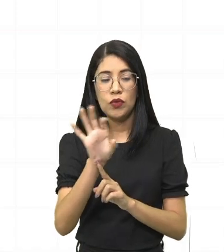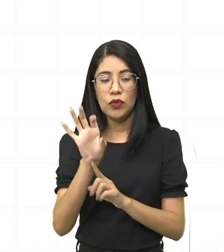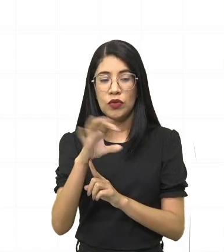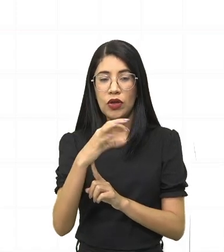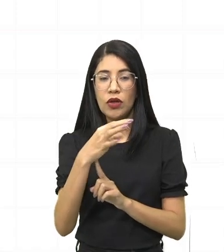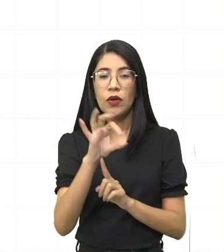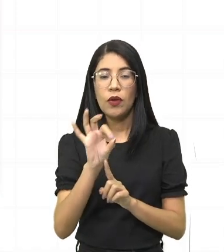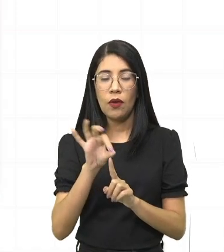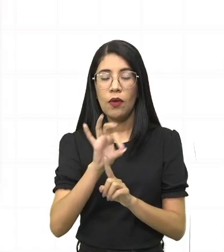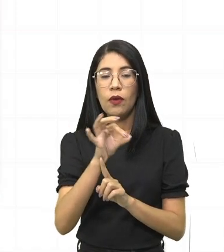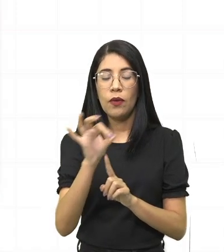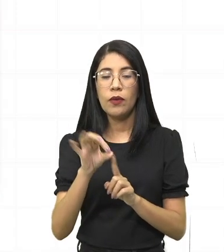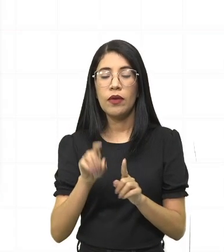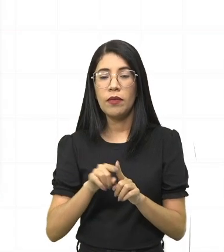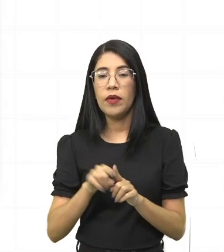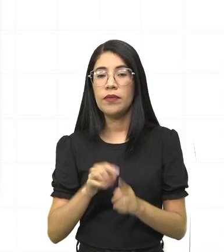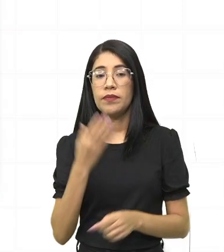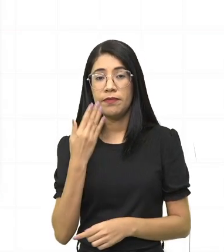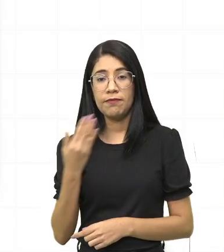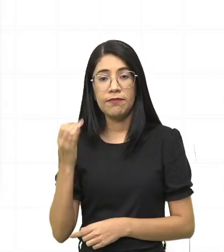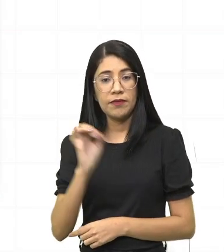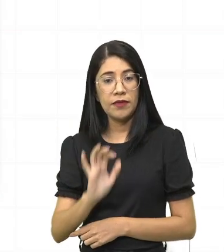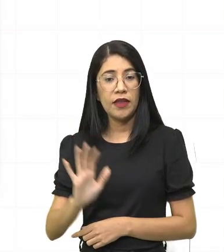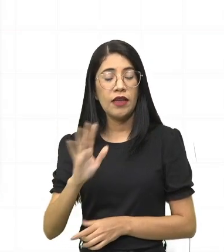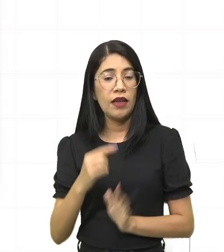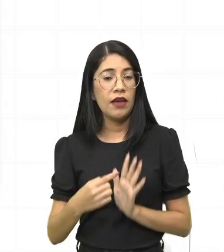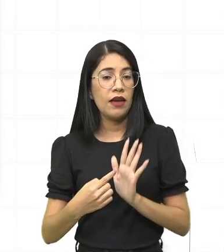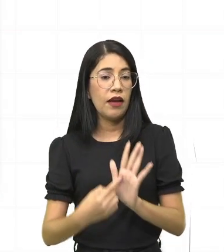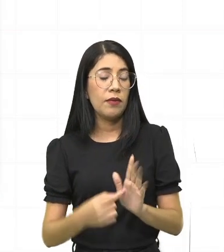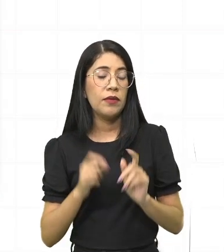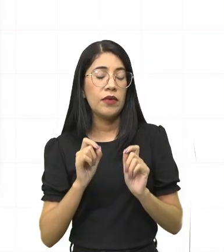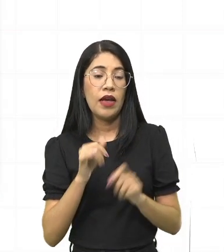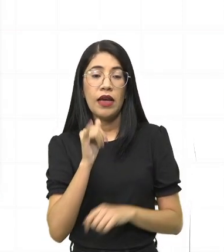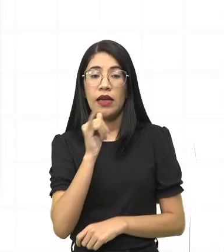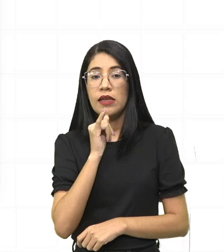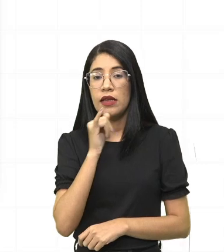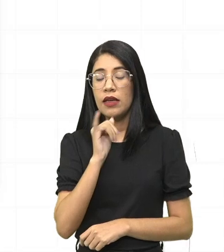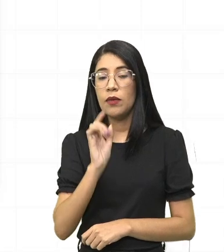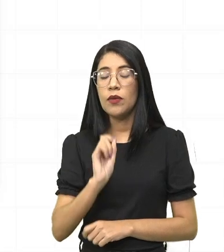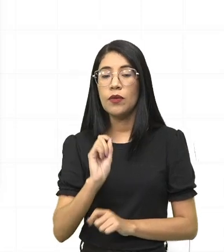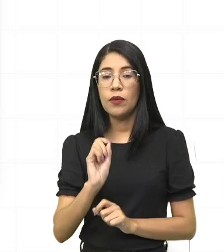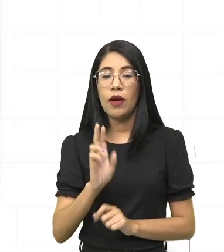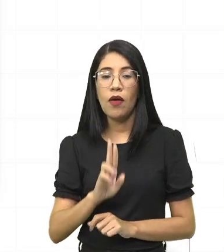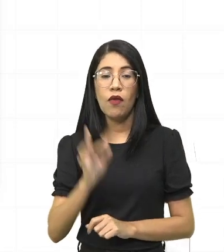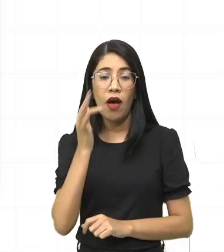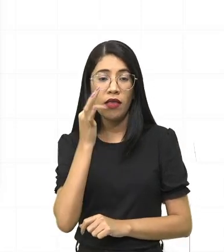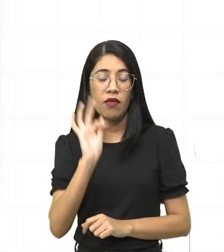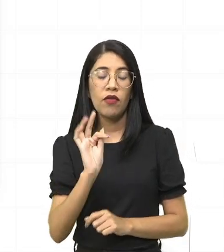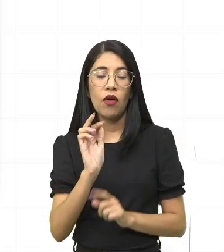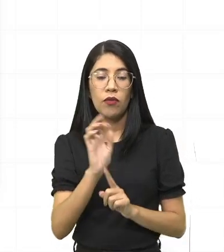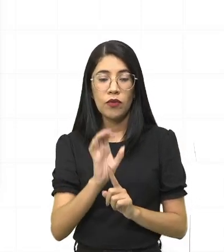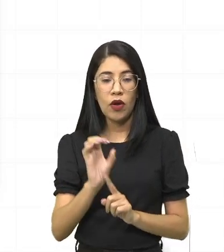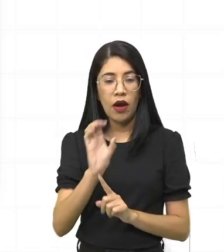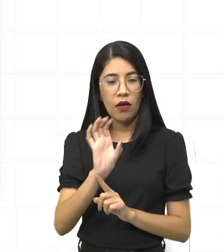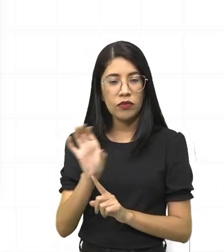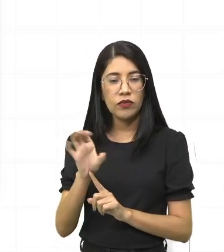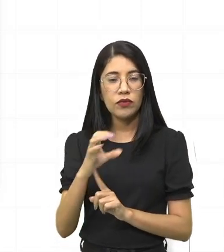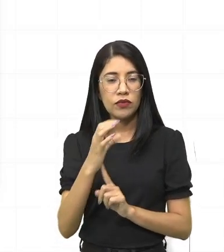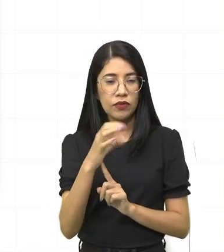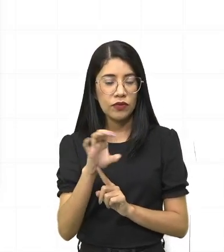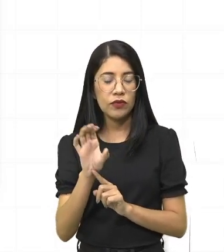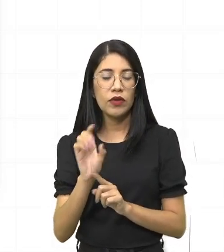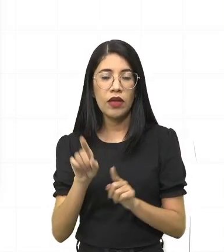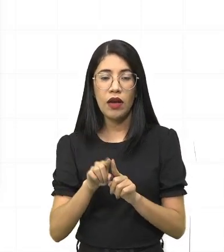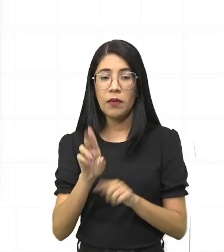outros. Então, vamos dar uma olhada nessa imagem, né, que mostra aí, por exemplo, os girassóis aí, que é utilizado